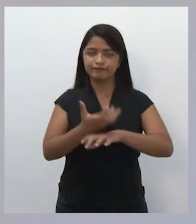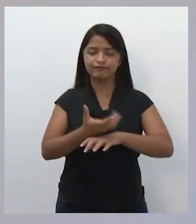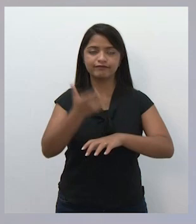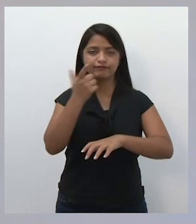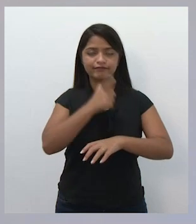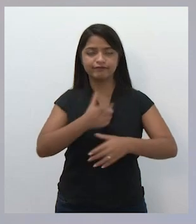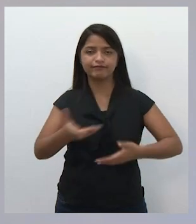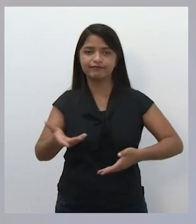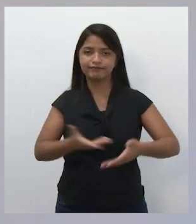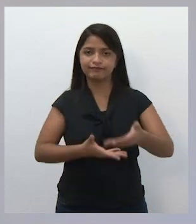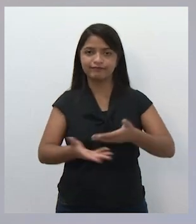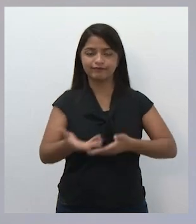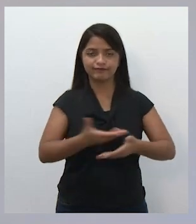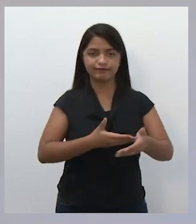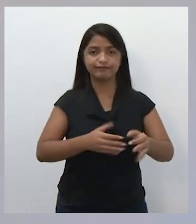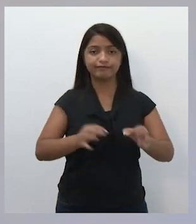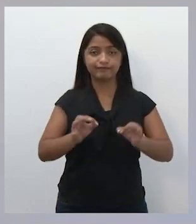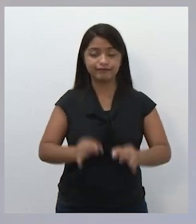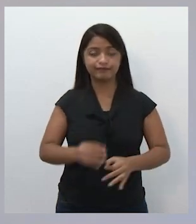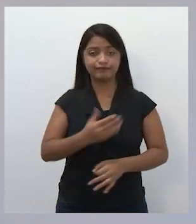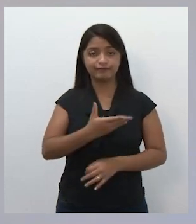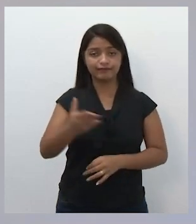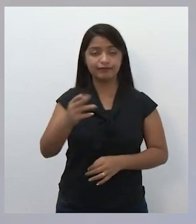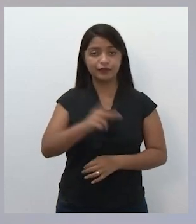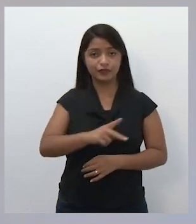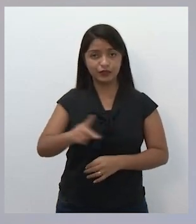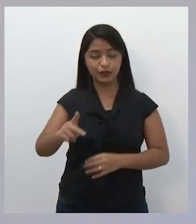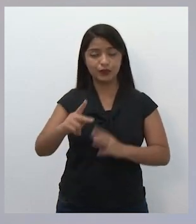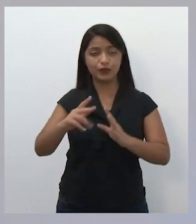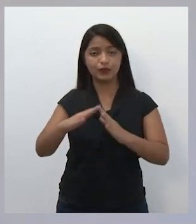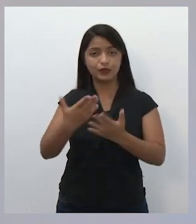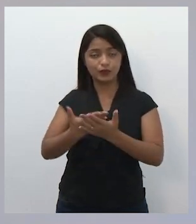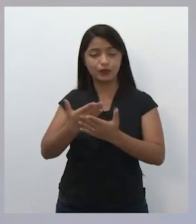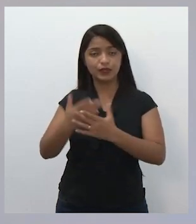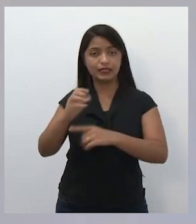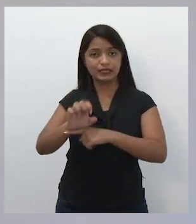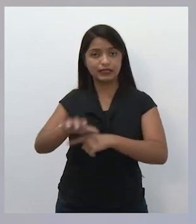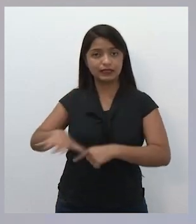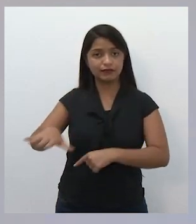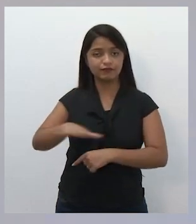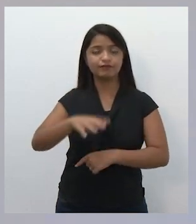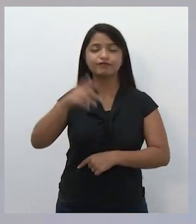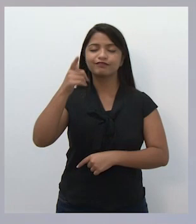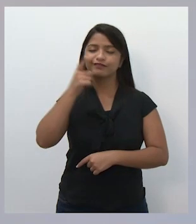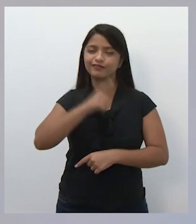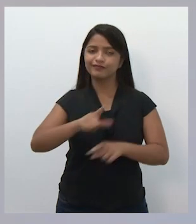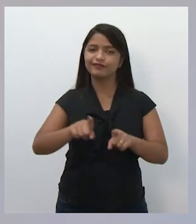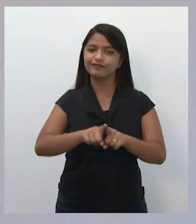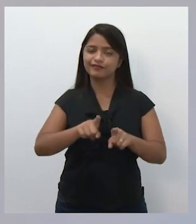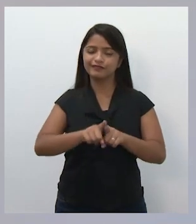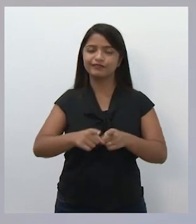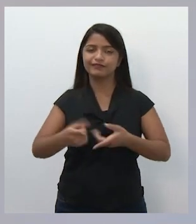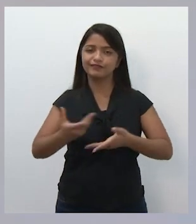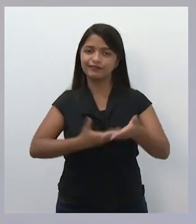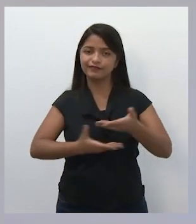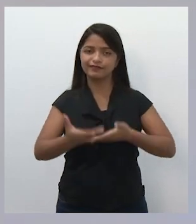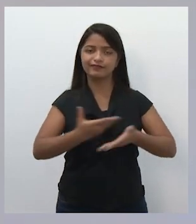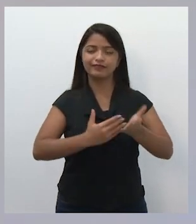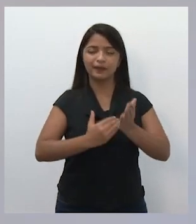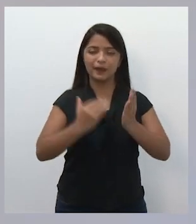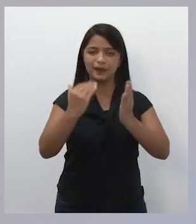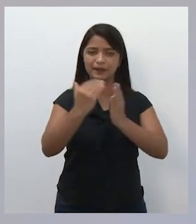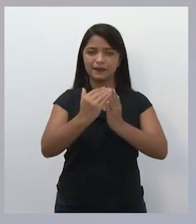mundo e com certeza os professores da rede, com os estudantes, vão conseguir ampliar esses diálogos, essas